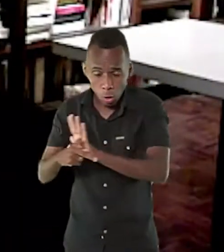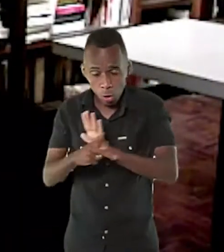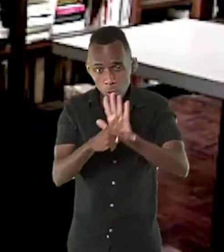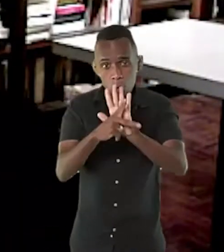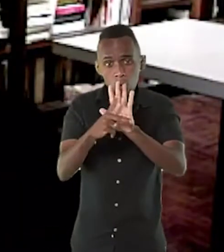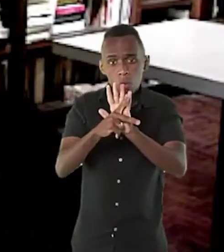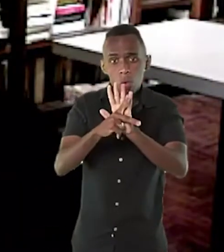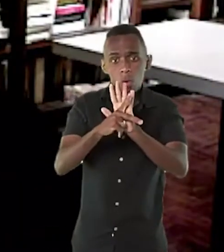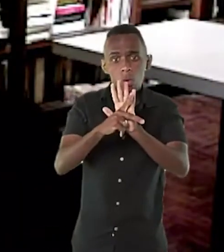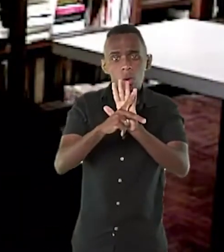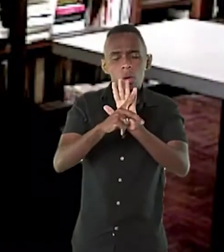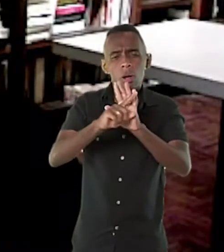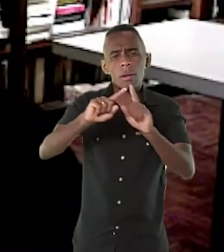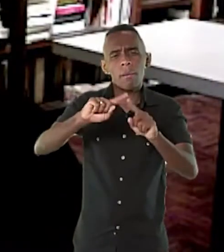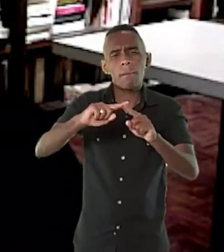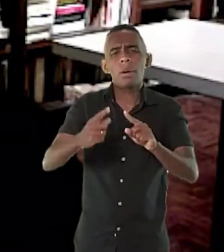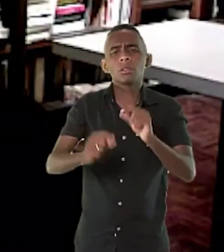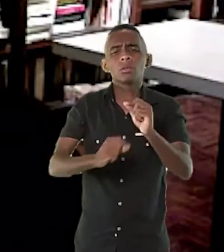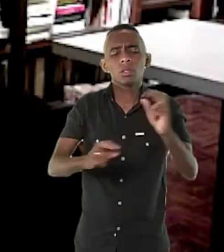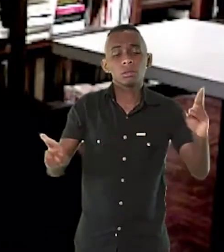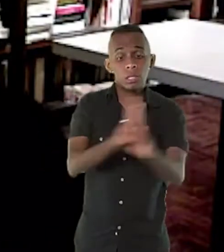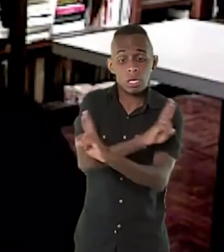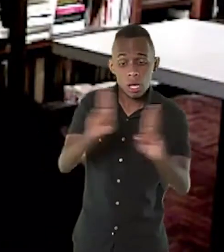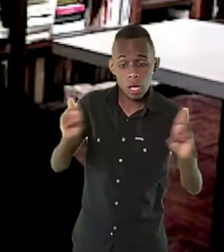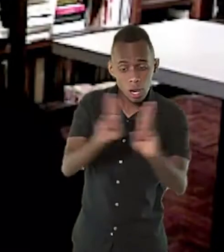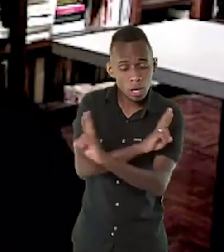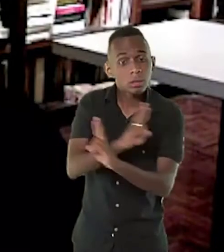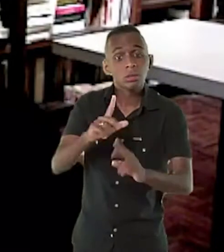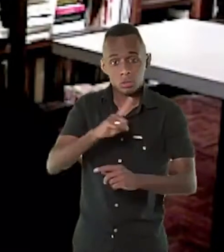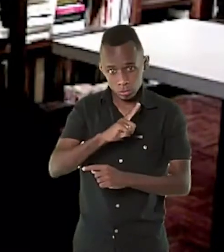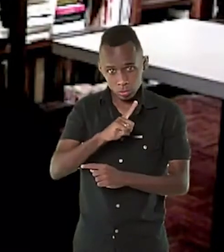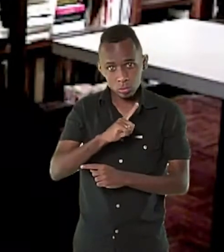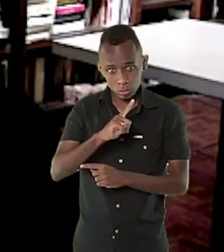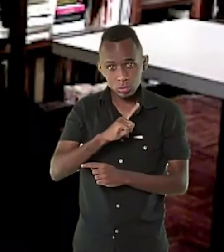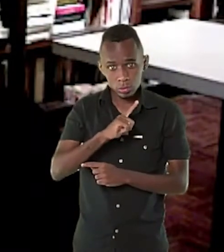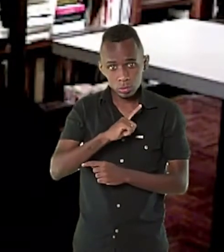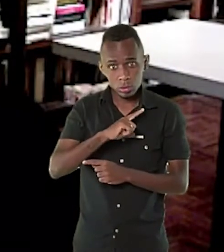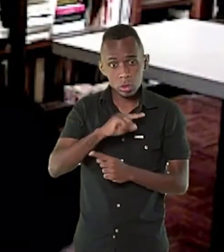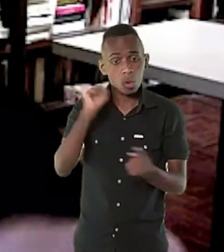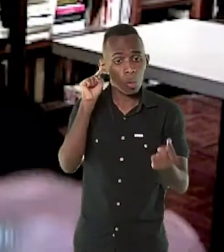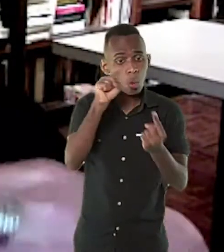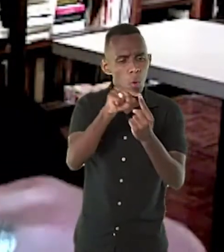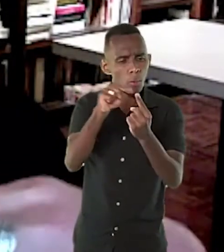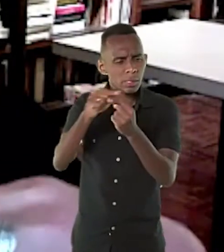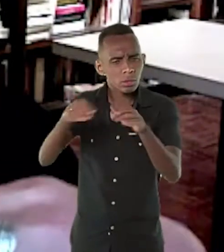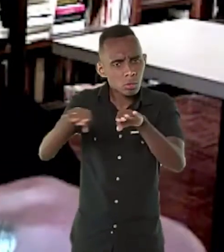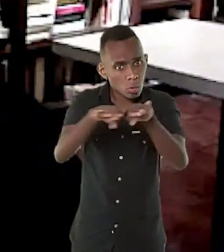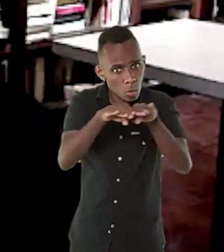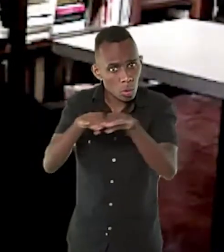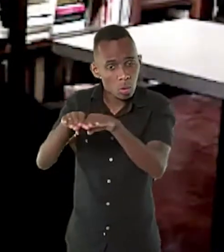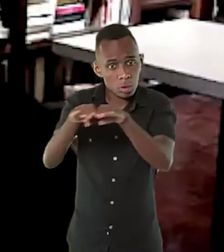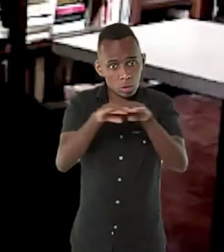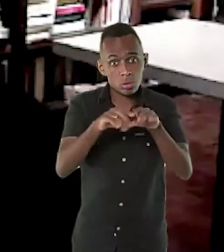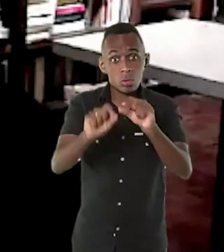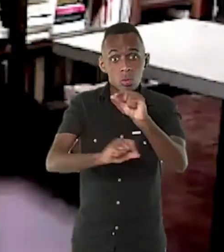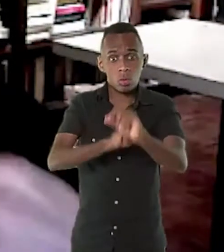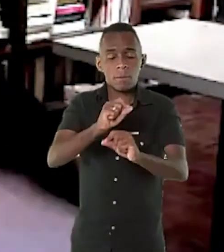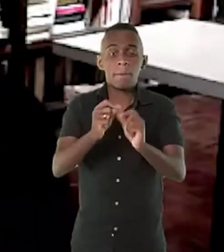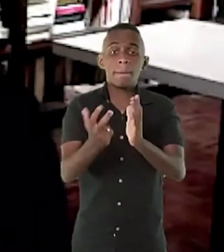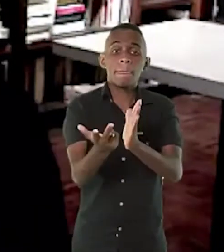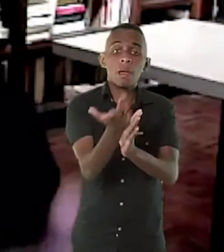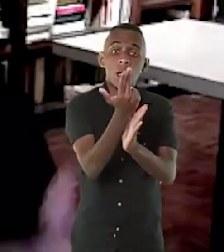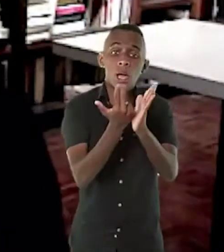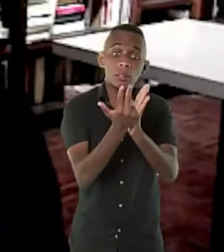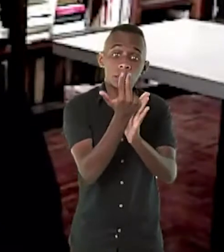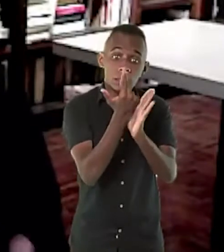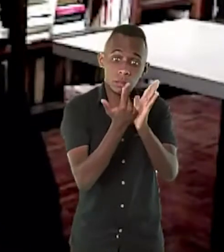se transversalizam e que dividem um pressuposto comum, que as imagens se